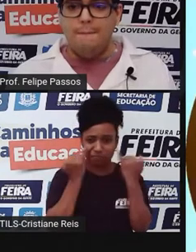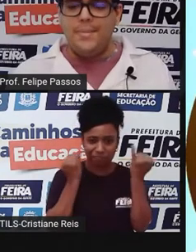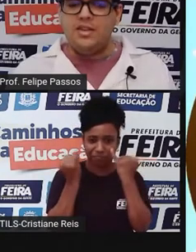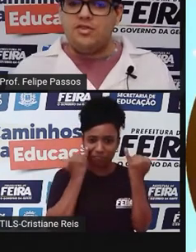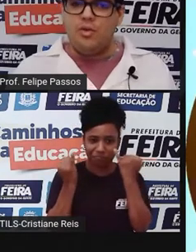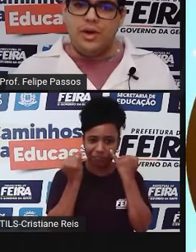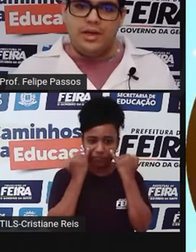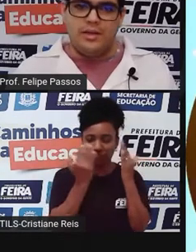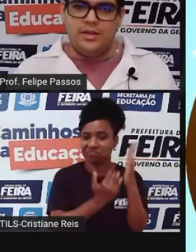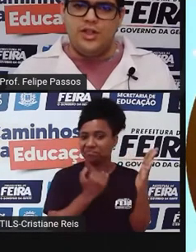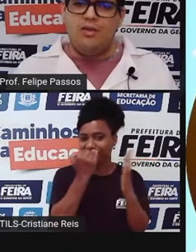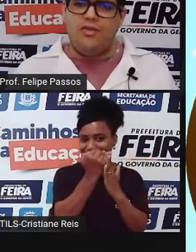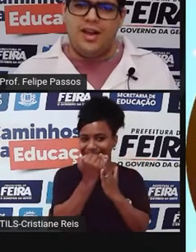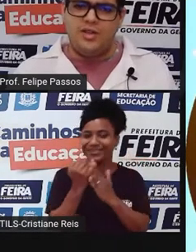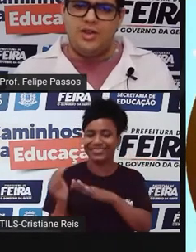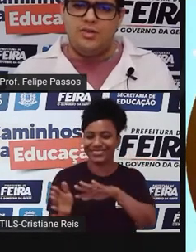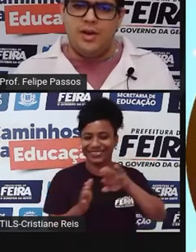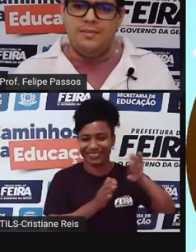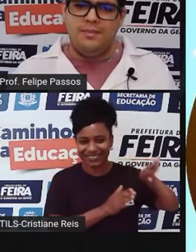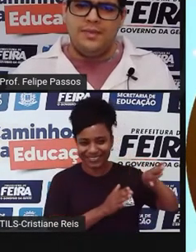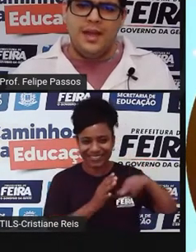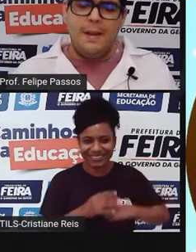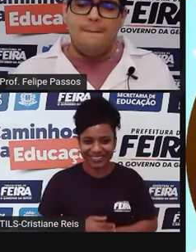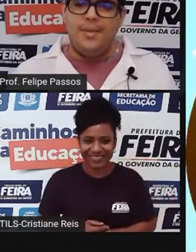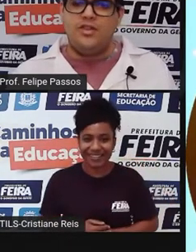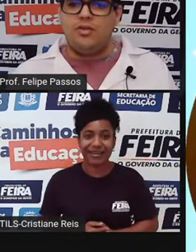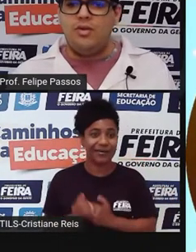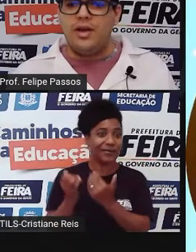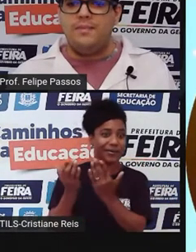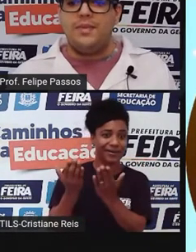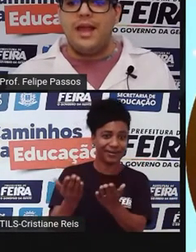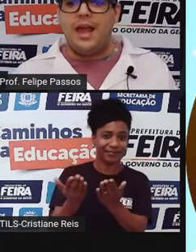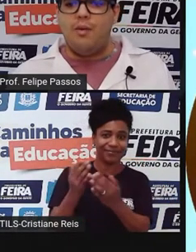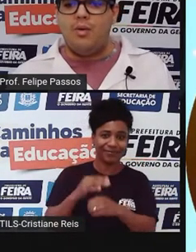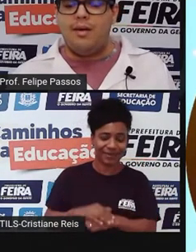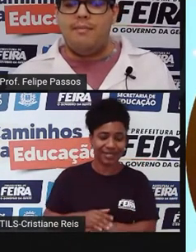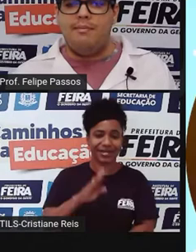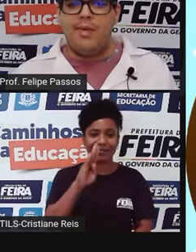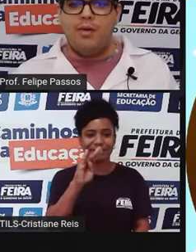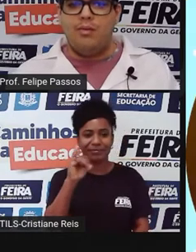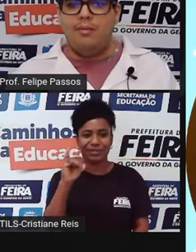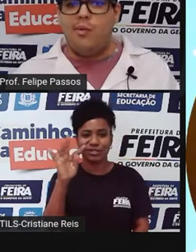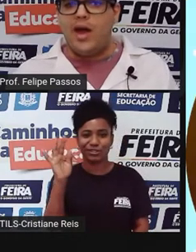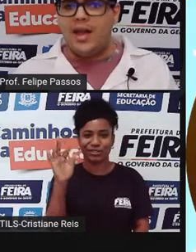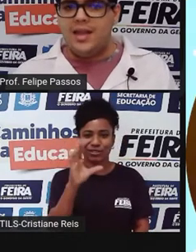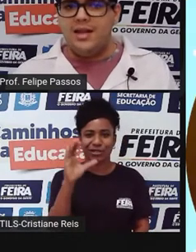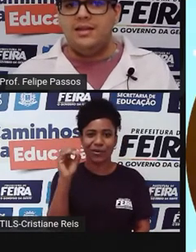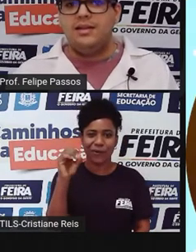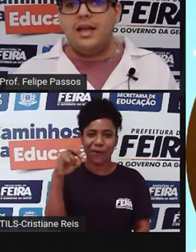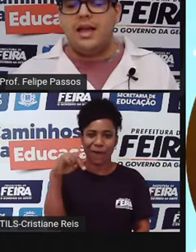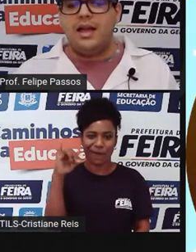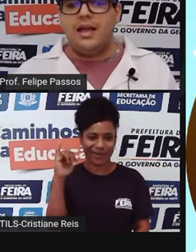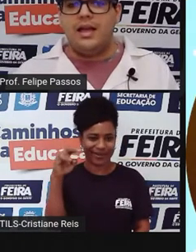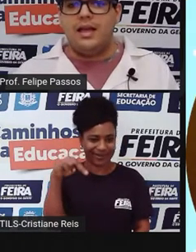Bitcoin. Já ouviu falar de Bitcoin? Bitcoin é uma é uma